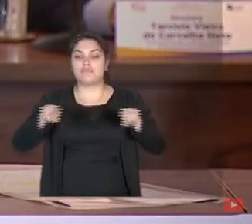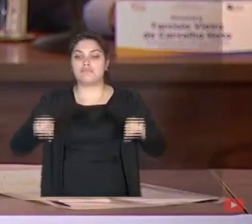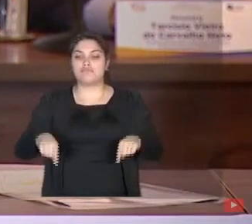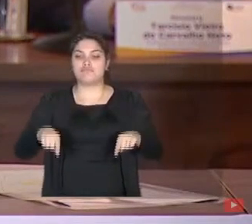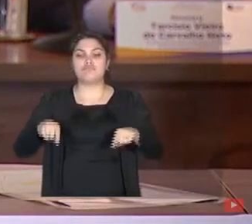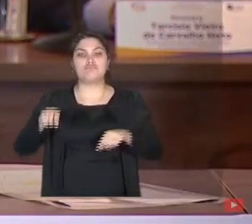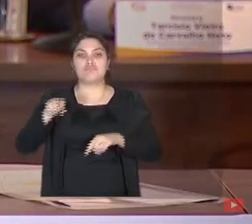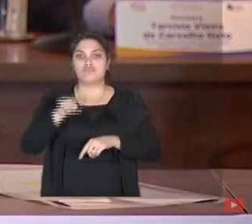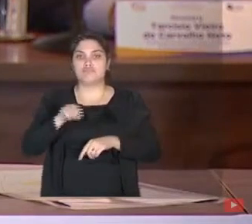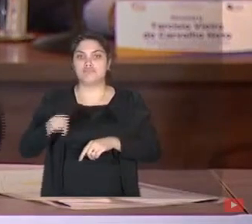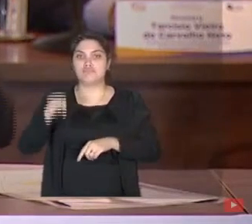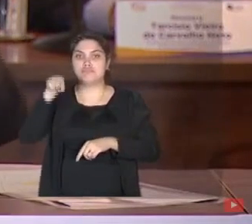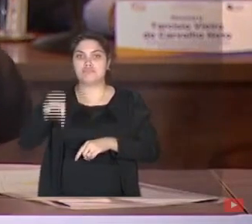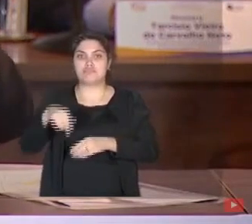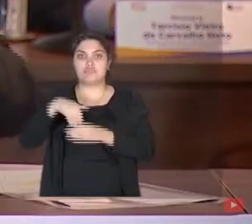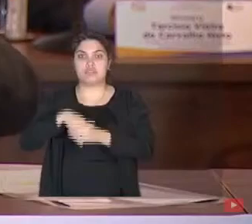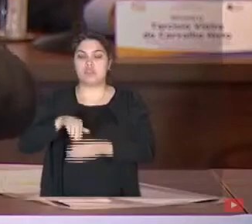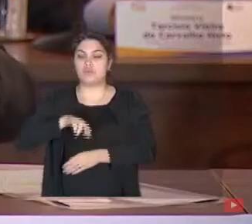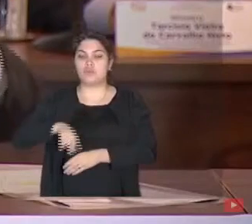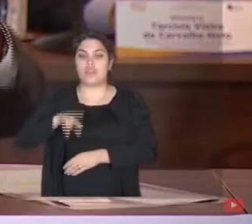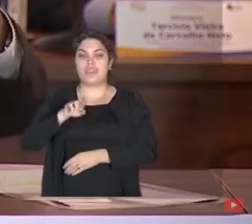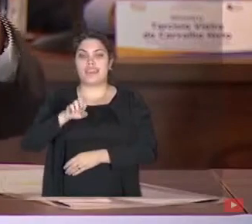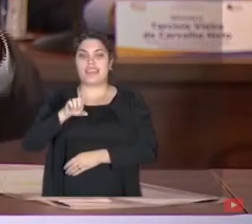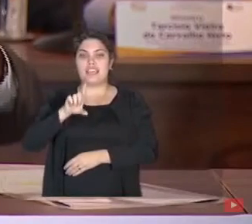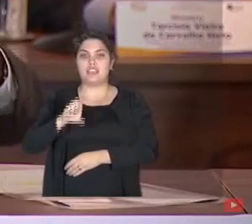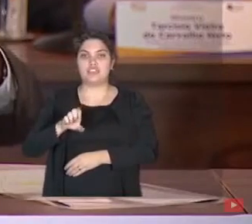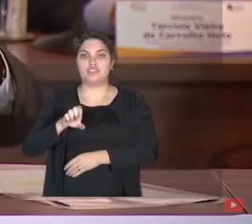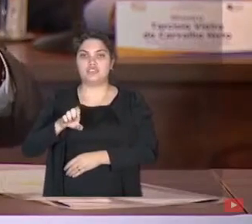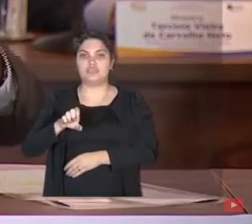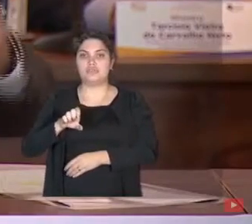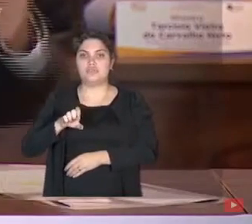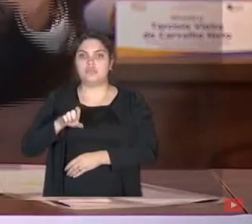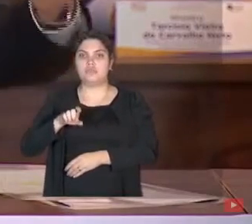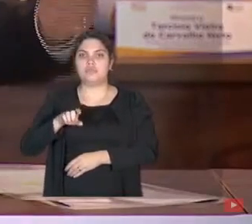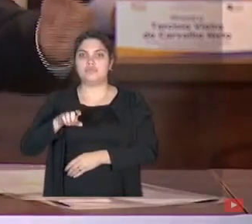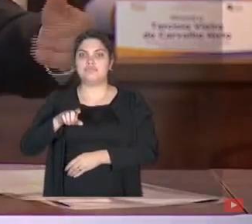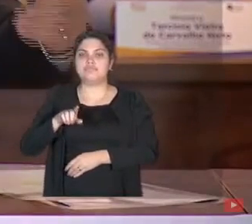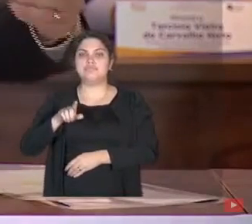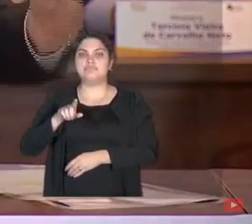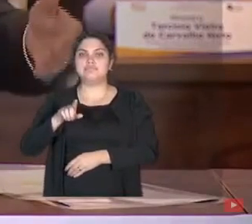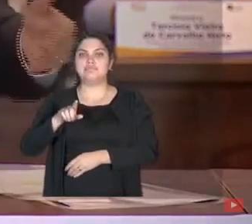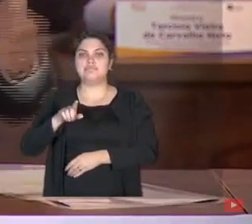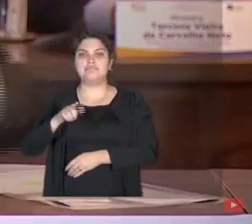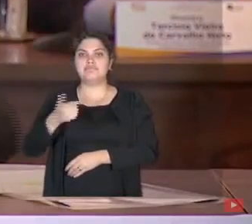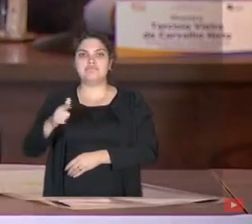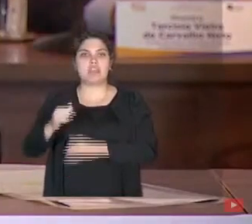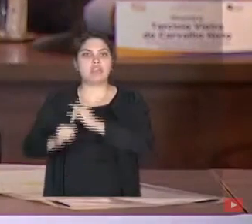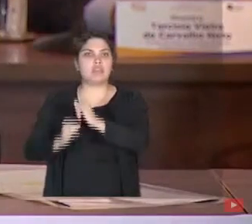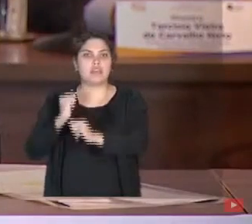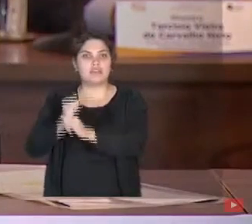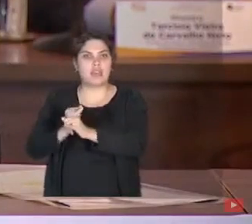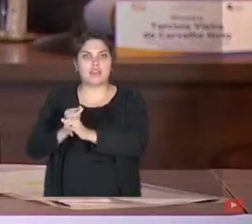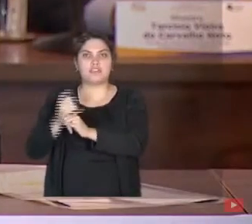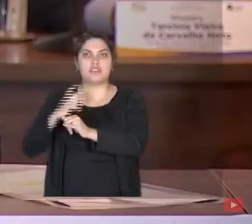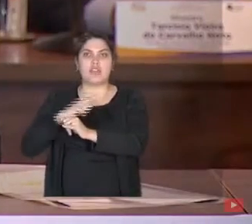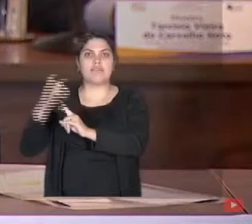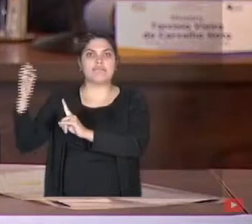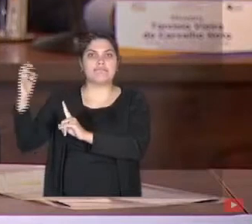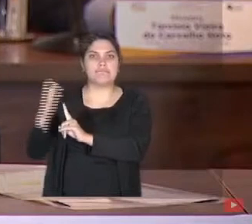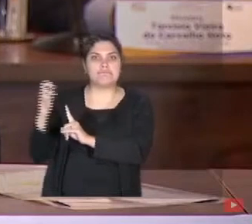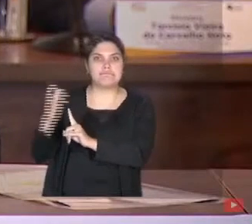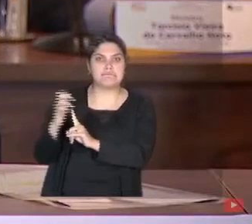em rede, portanto, elas não são vulneráveis a um tipo de ataque que possa